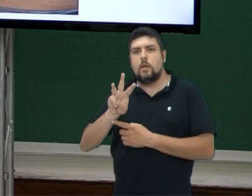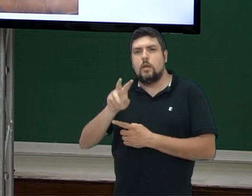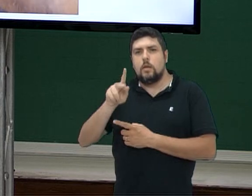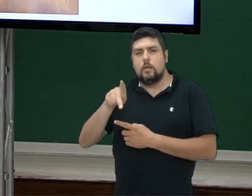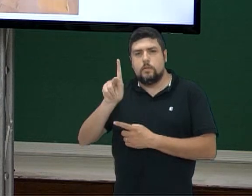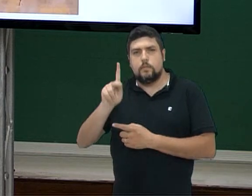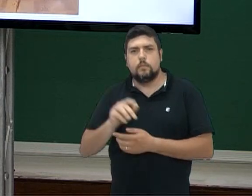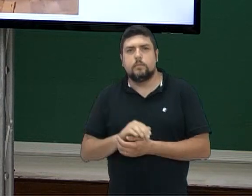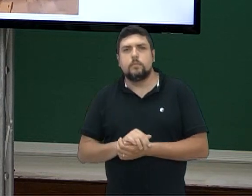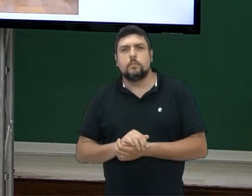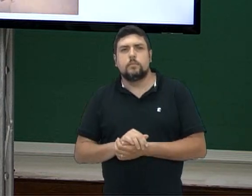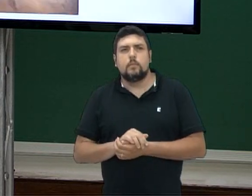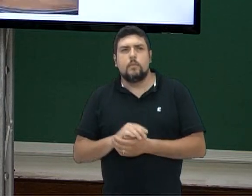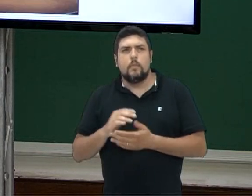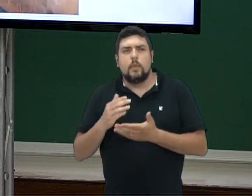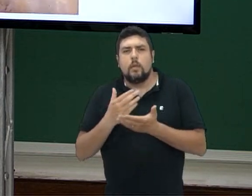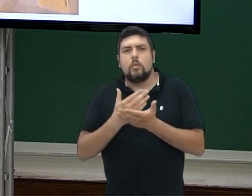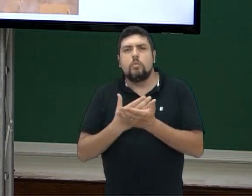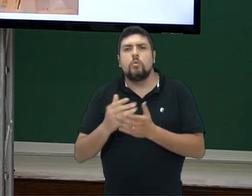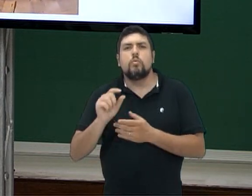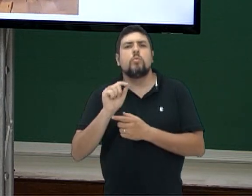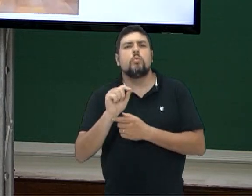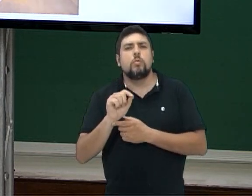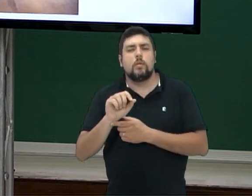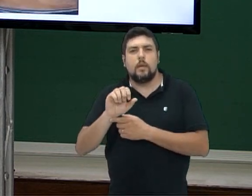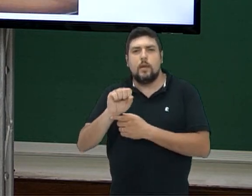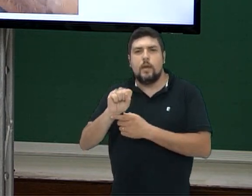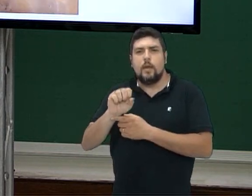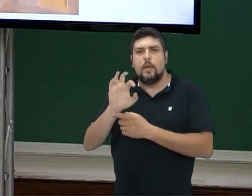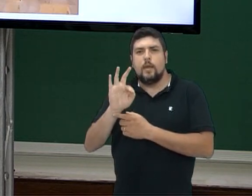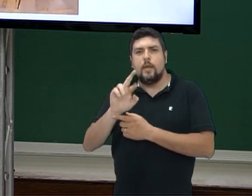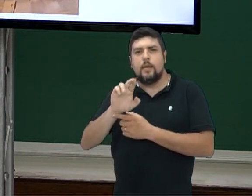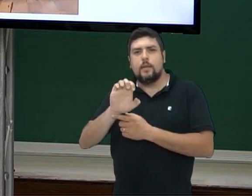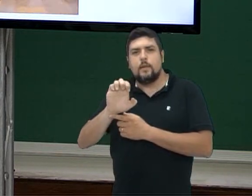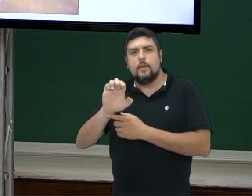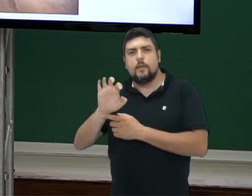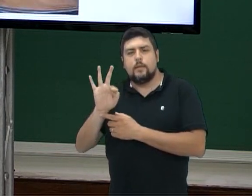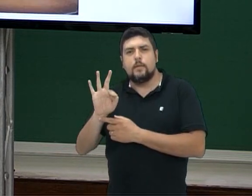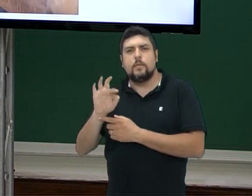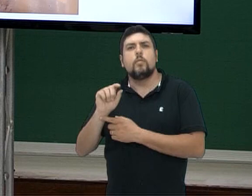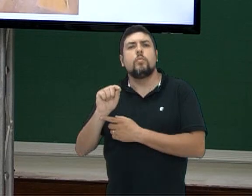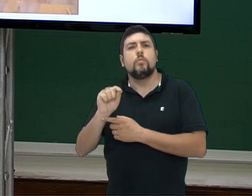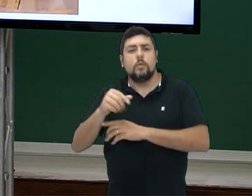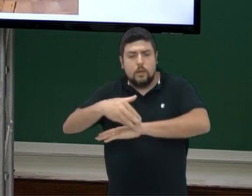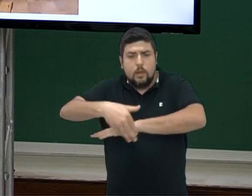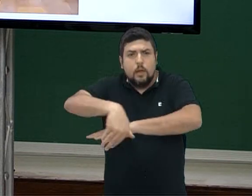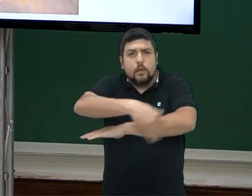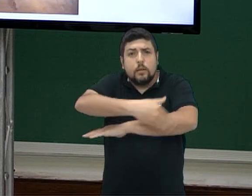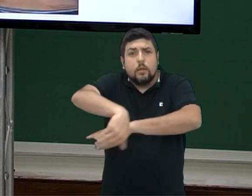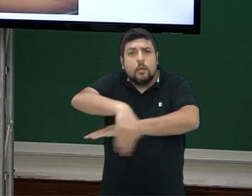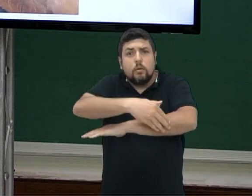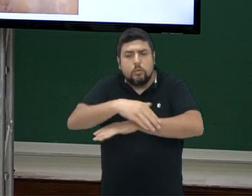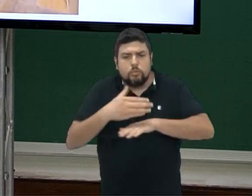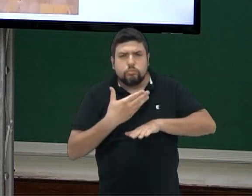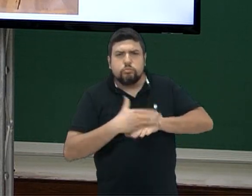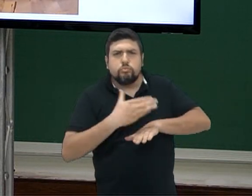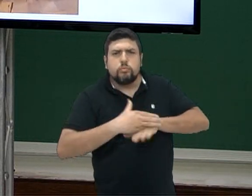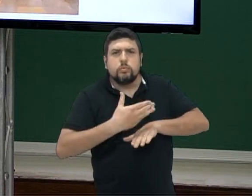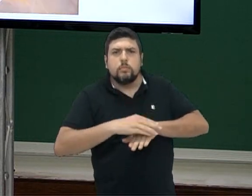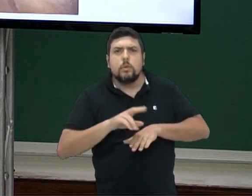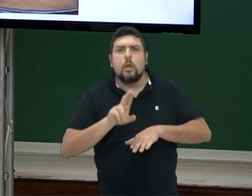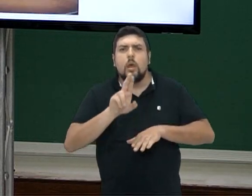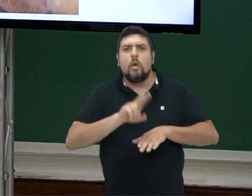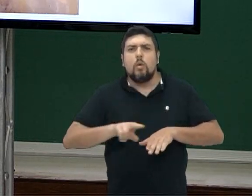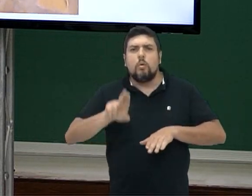street? É um skate de rua, em que o skatista ele pratica a sua prática ali na rua mesmo. Então ele utiliza o quê? Dos